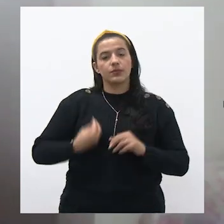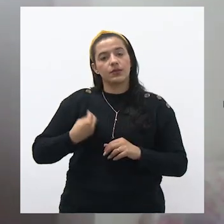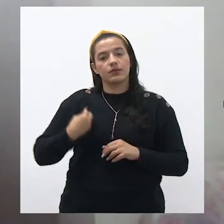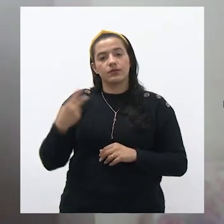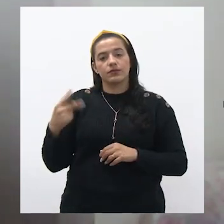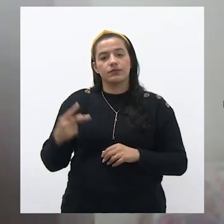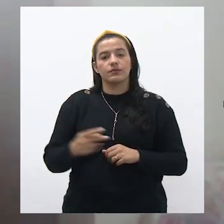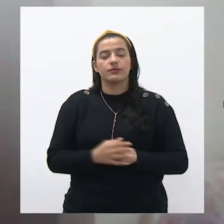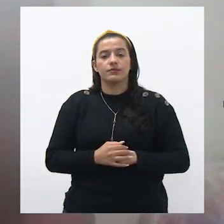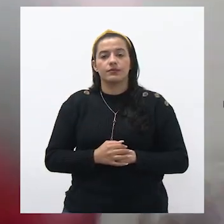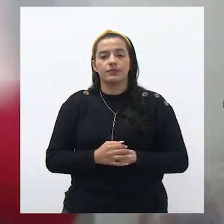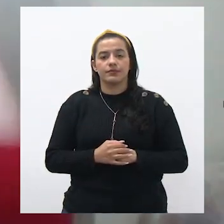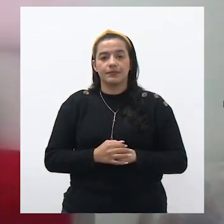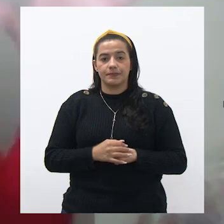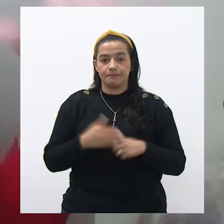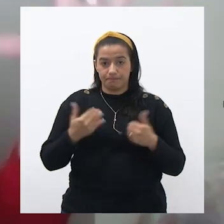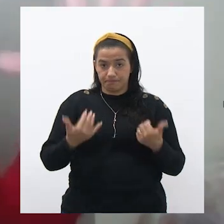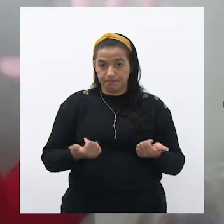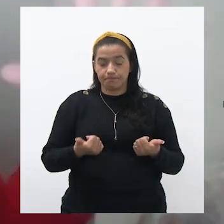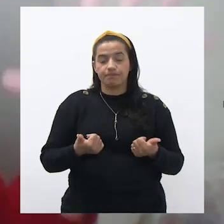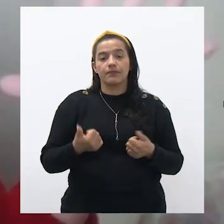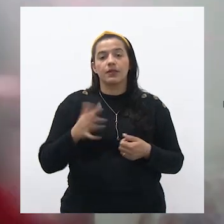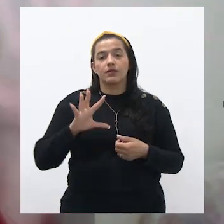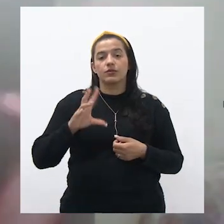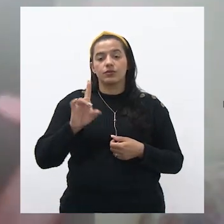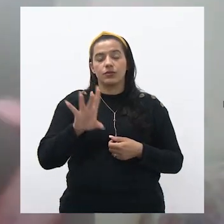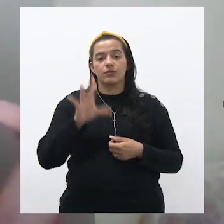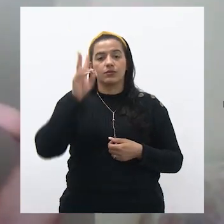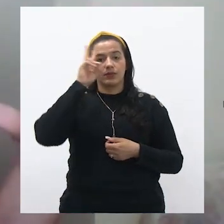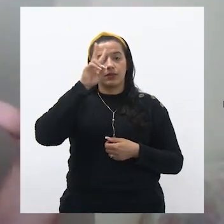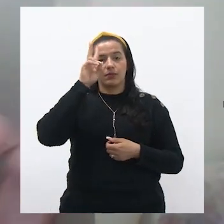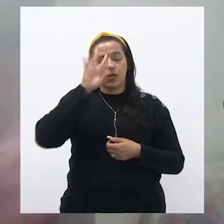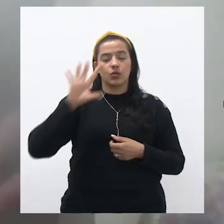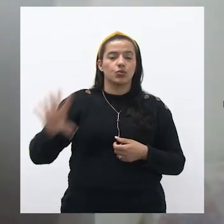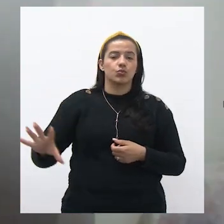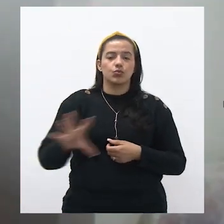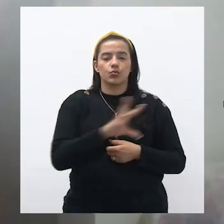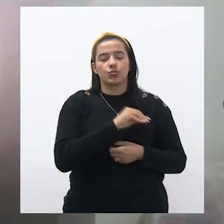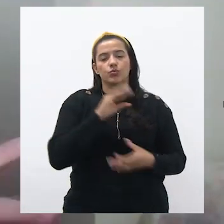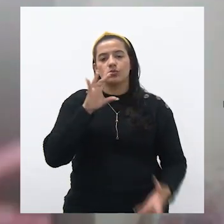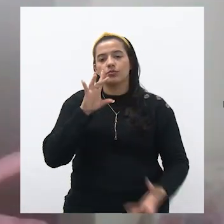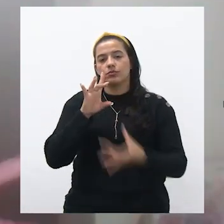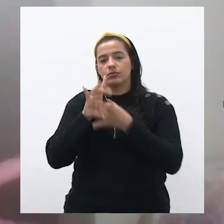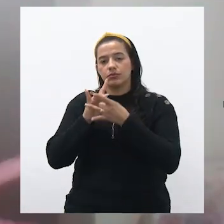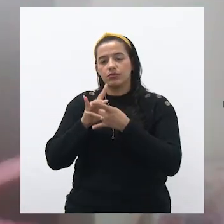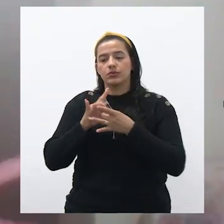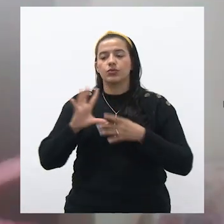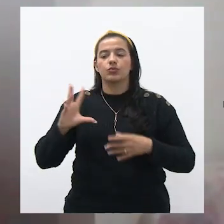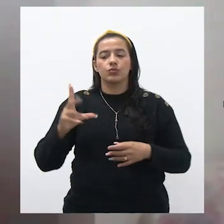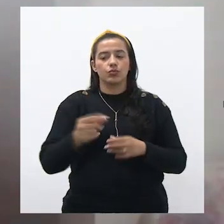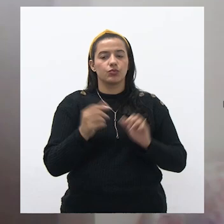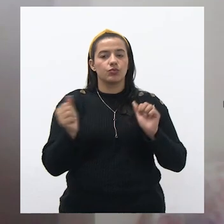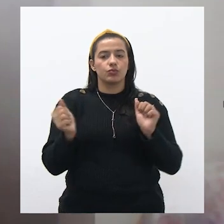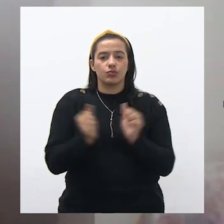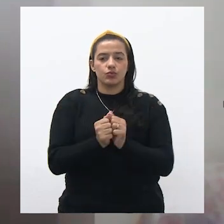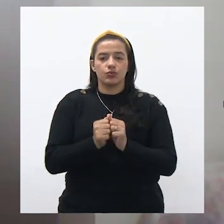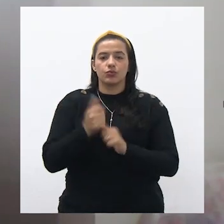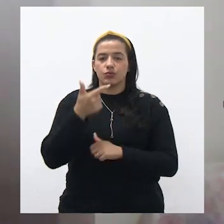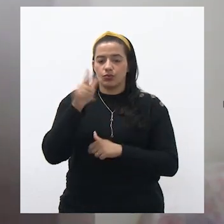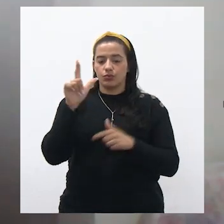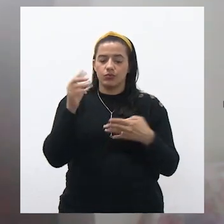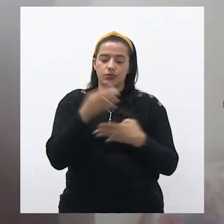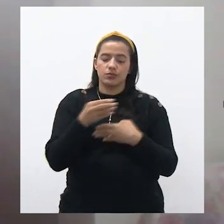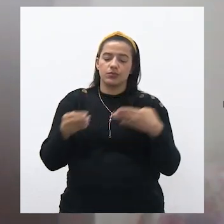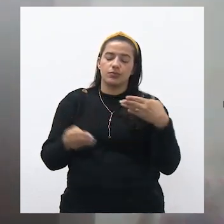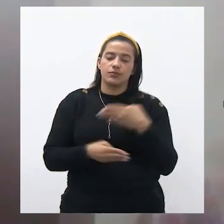estudante, ok? Então, só para lembrar, tudo isso está conectado. Tudo isso precisa rodar junto. E aí é o próximo slide que eu